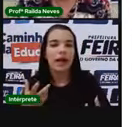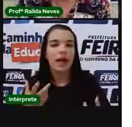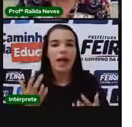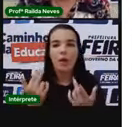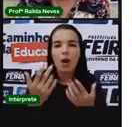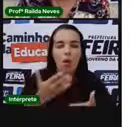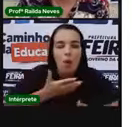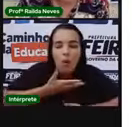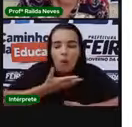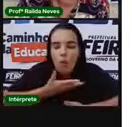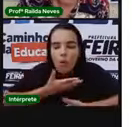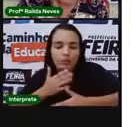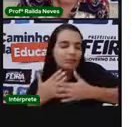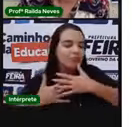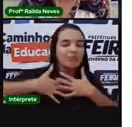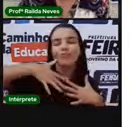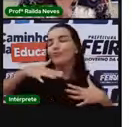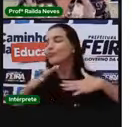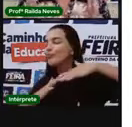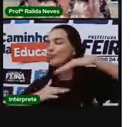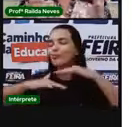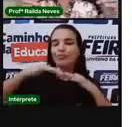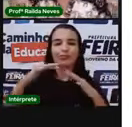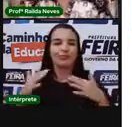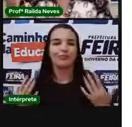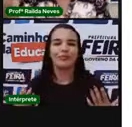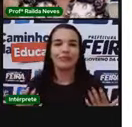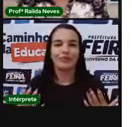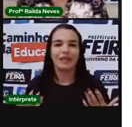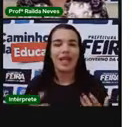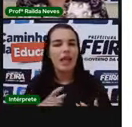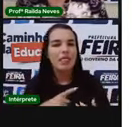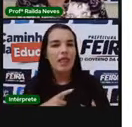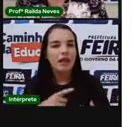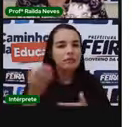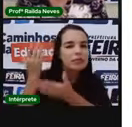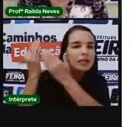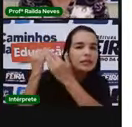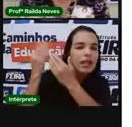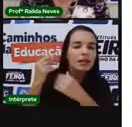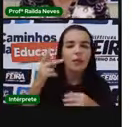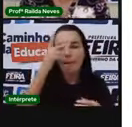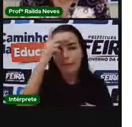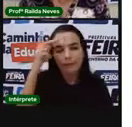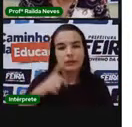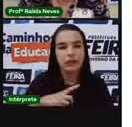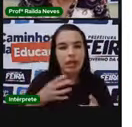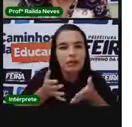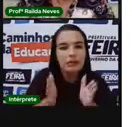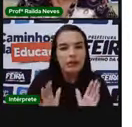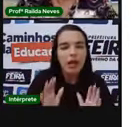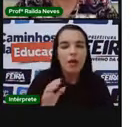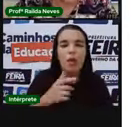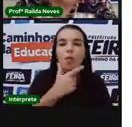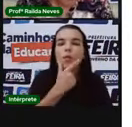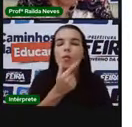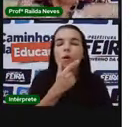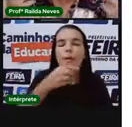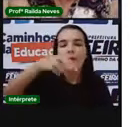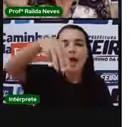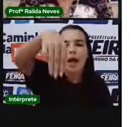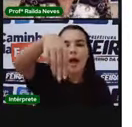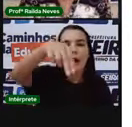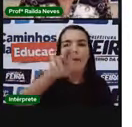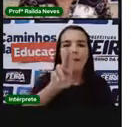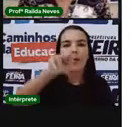Tem um escritor brasileiro, Muniz Sodré, ele nasceu aqui perto de Feira de Santana, em São Gonçalo dos Campos, e